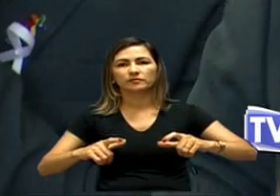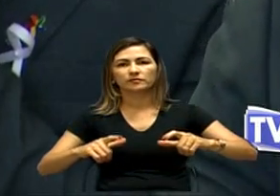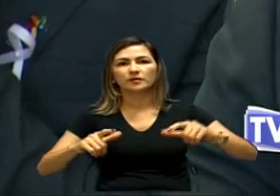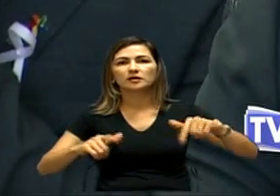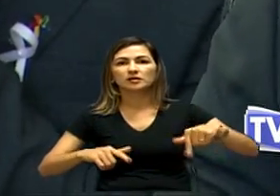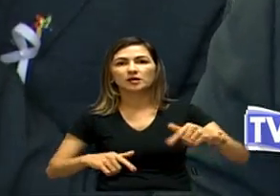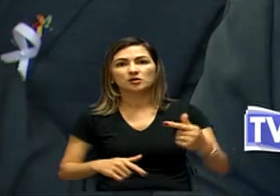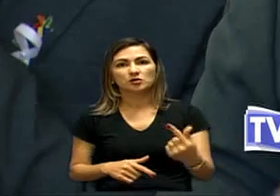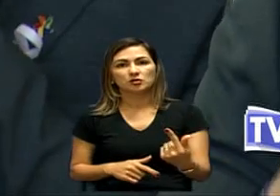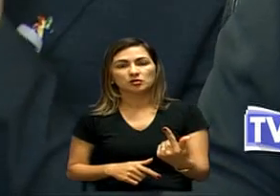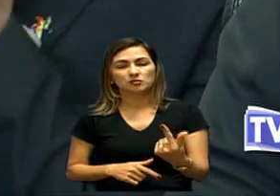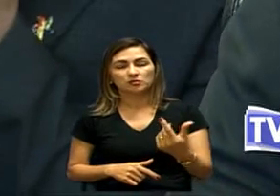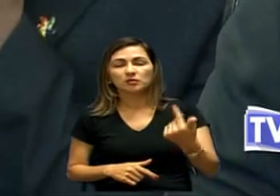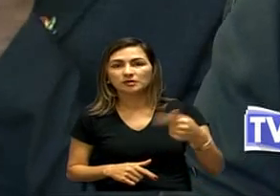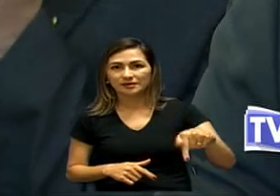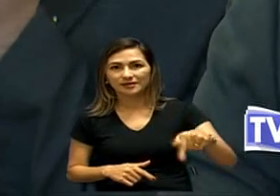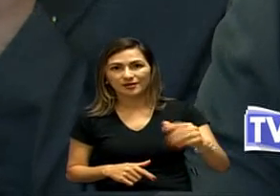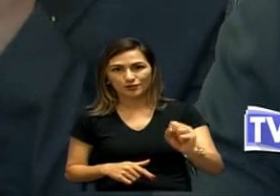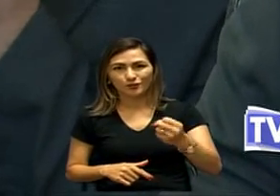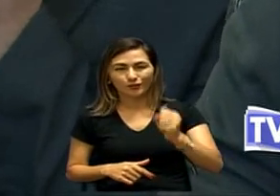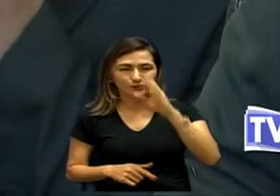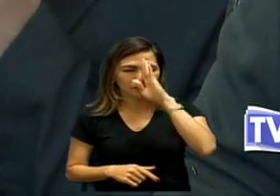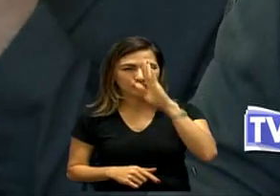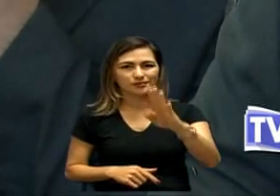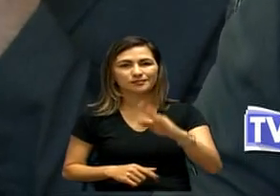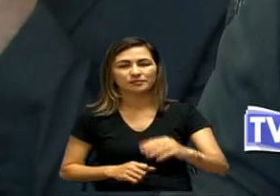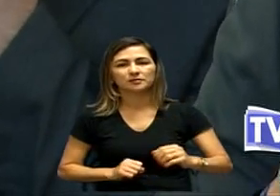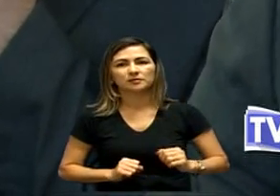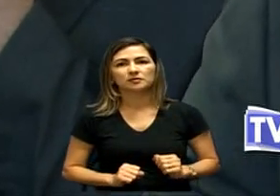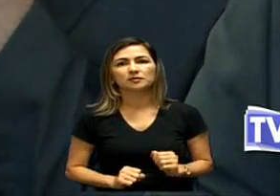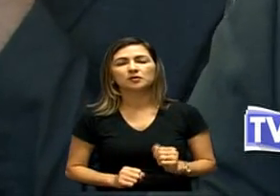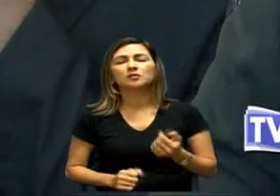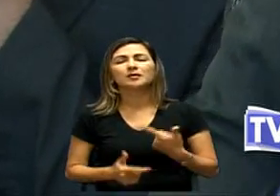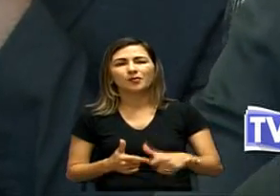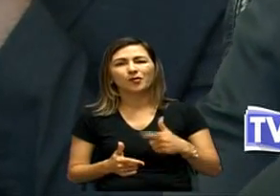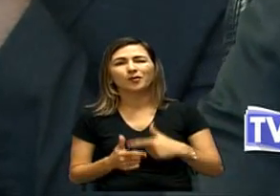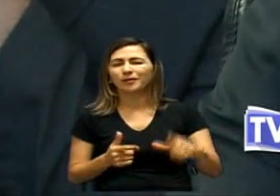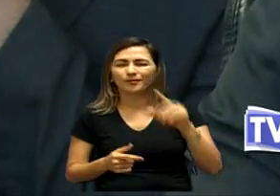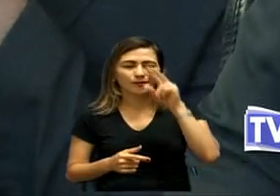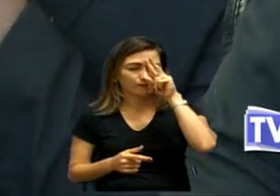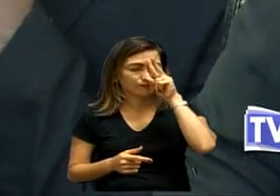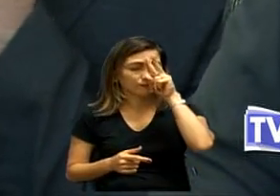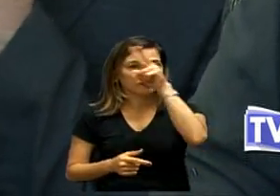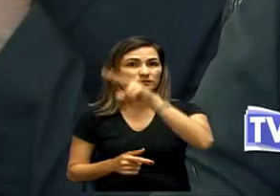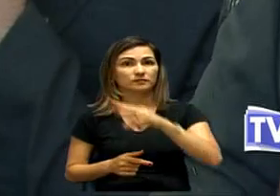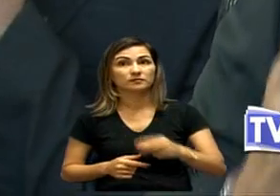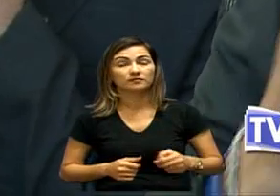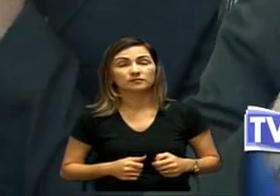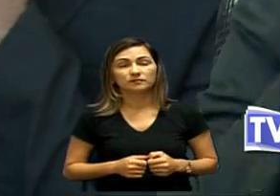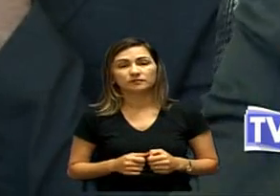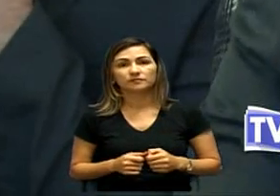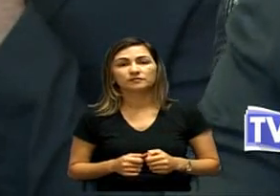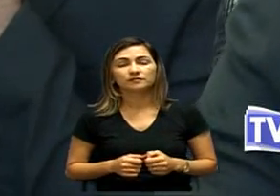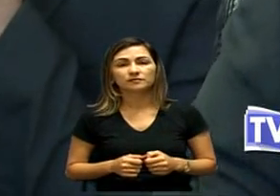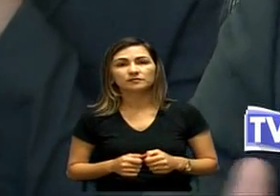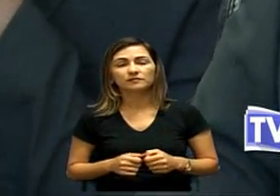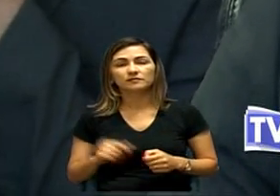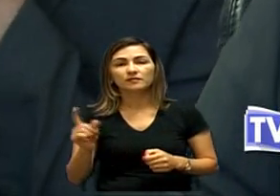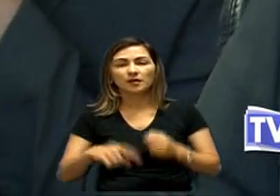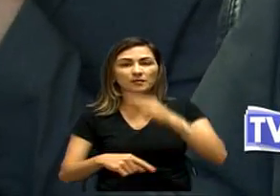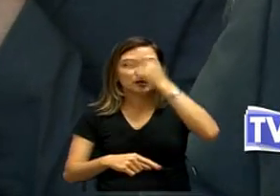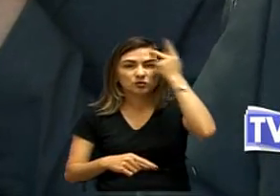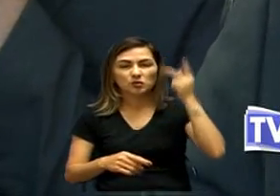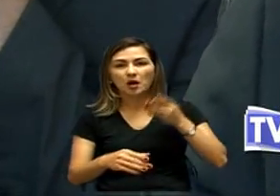inteiro, mas a Zona Norte, principalmente no Parque São Bento, está um surto lastimável. Inclusive, esses meliantes, na hora que entra para